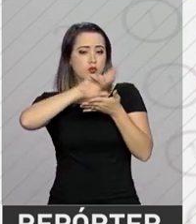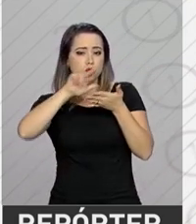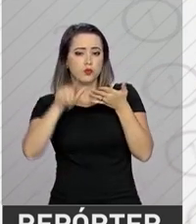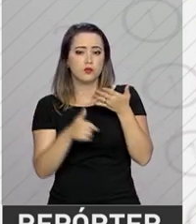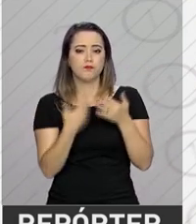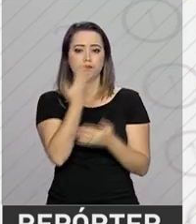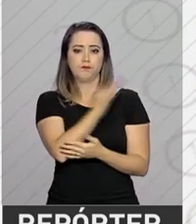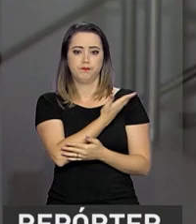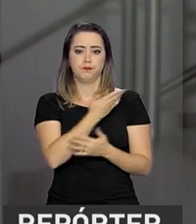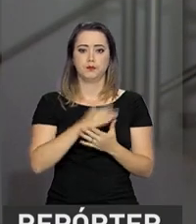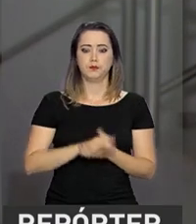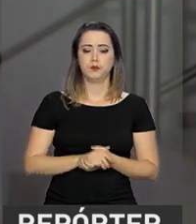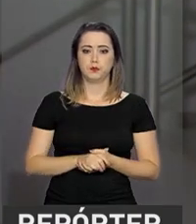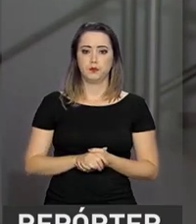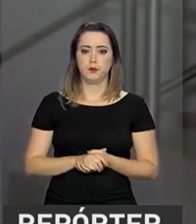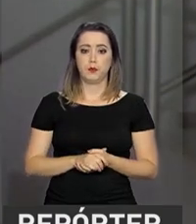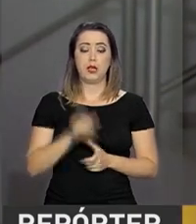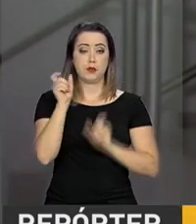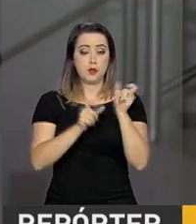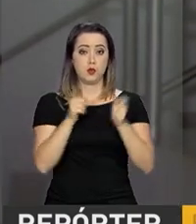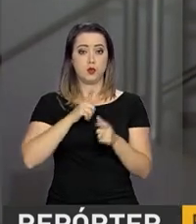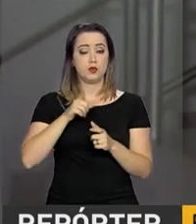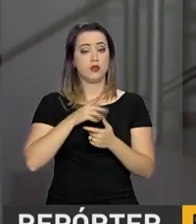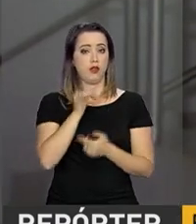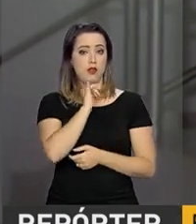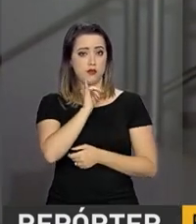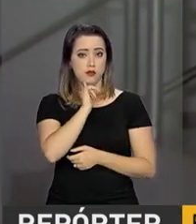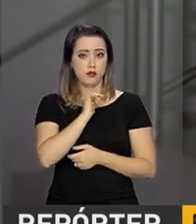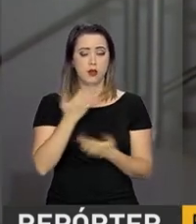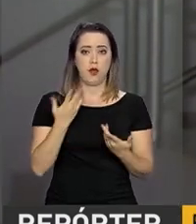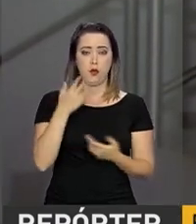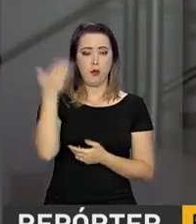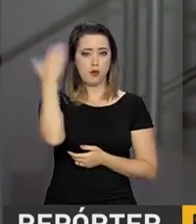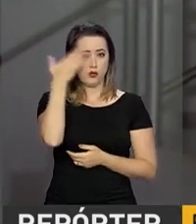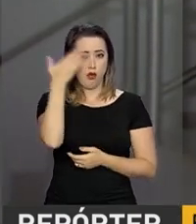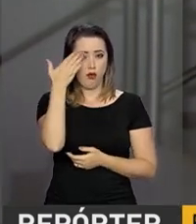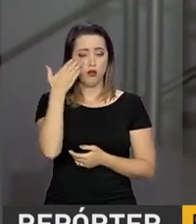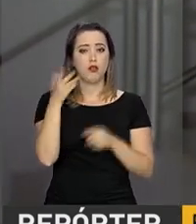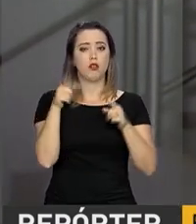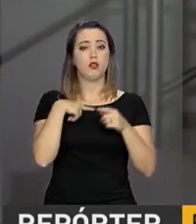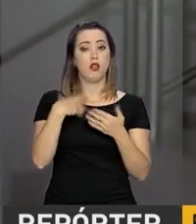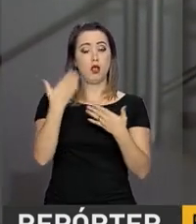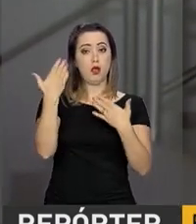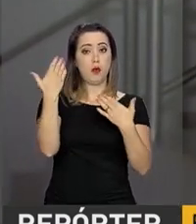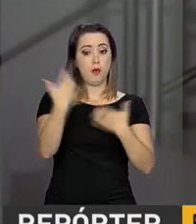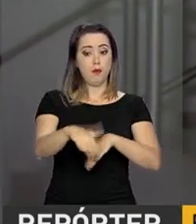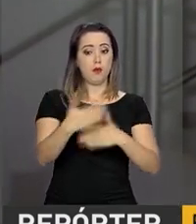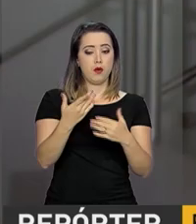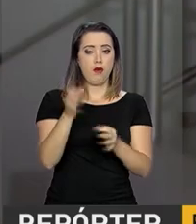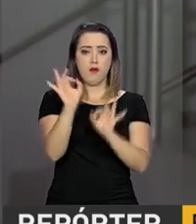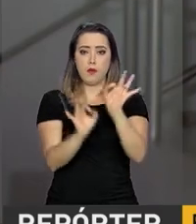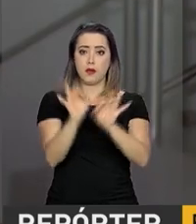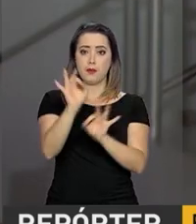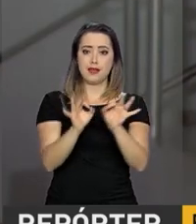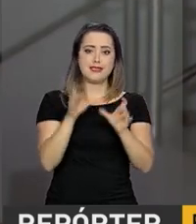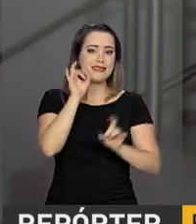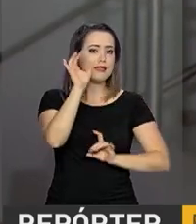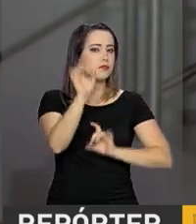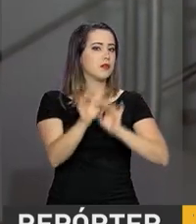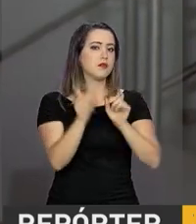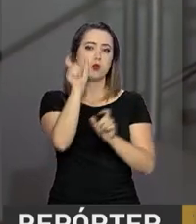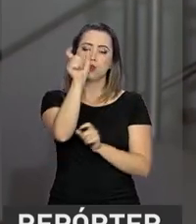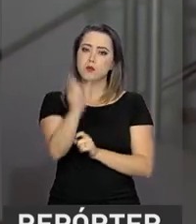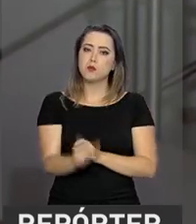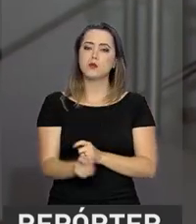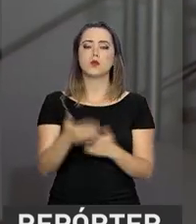atenção e autismo. As pessoas que têm, por exemplo, deficiência visual, têm uma prova adaptada especialmente para eles.